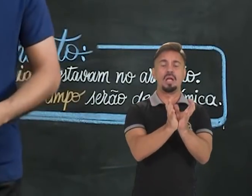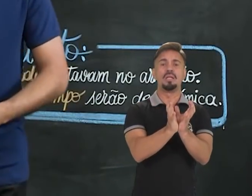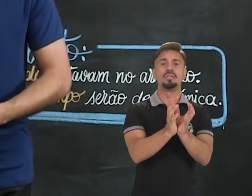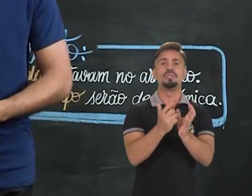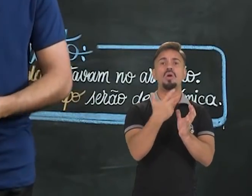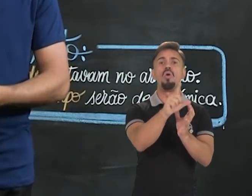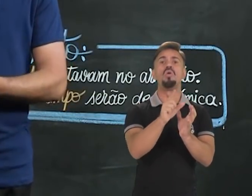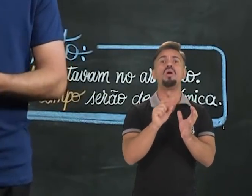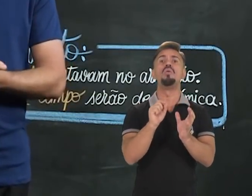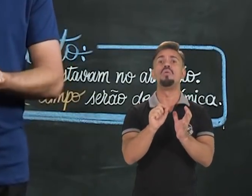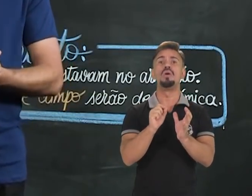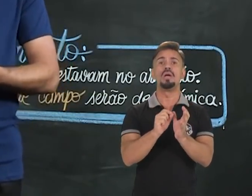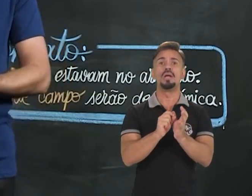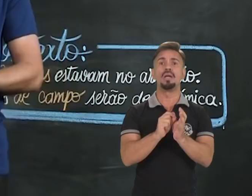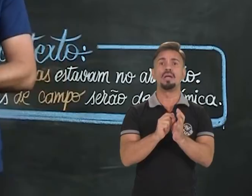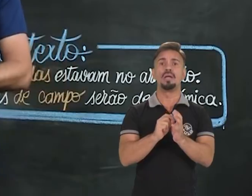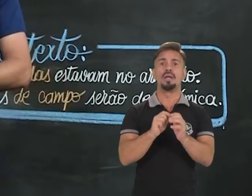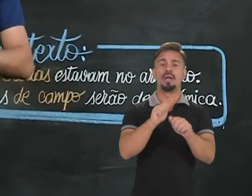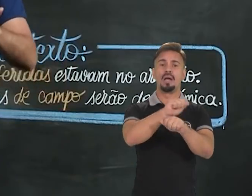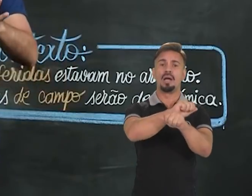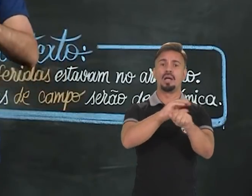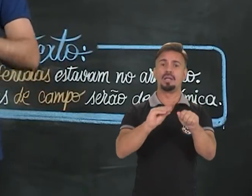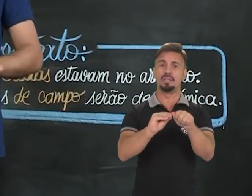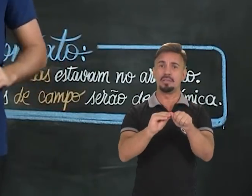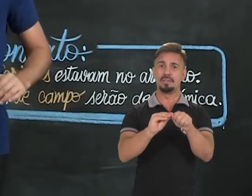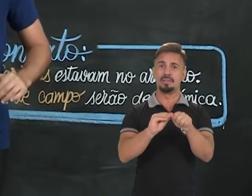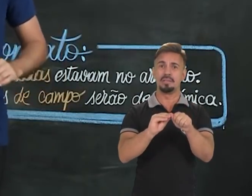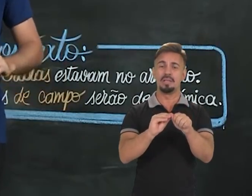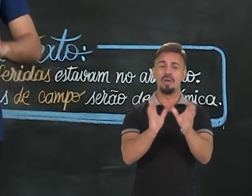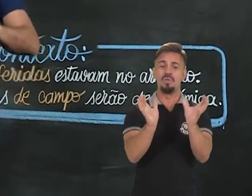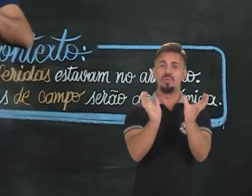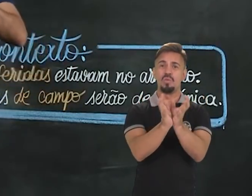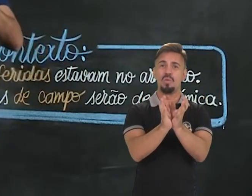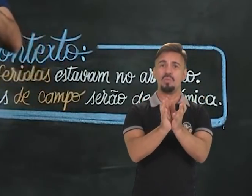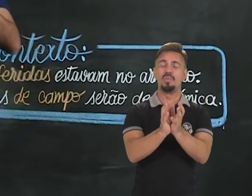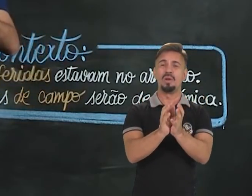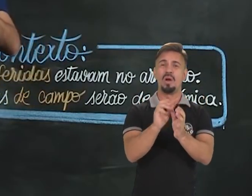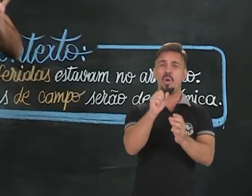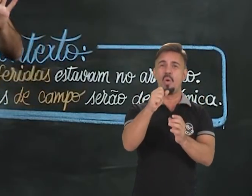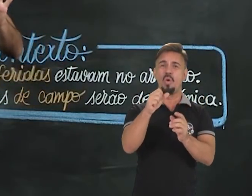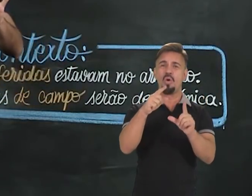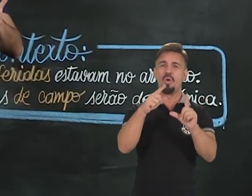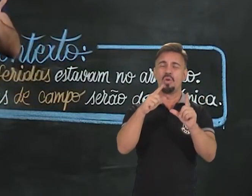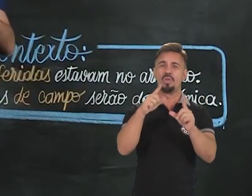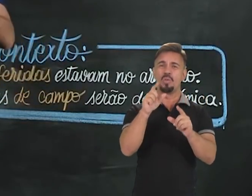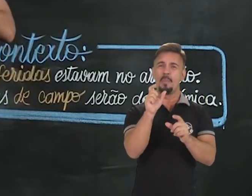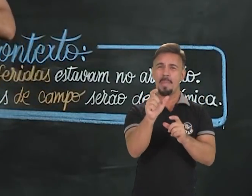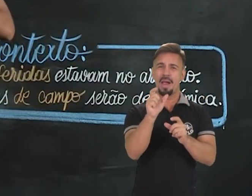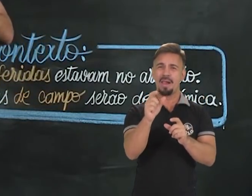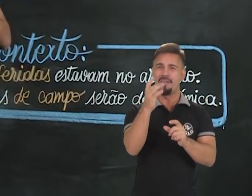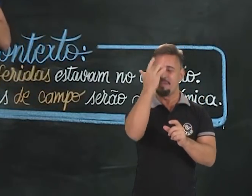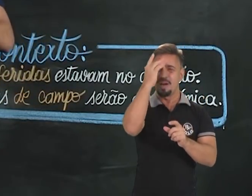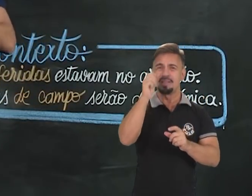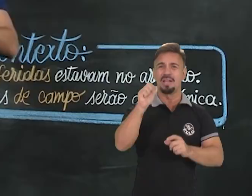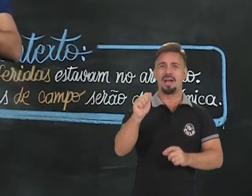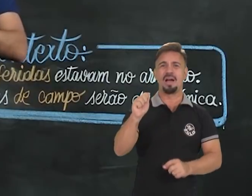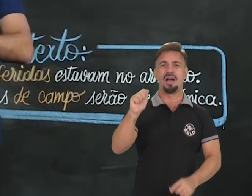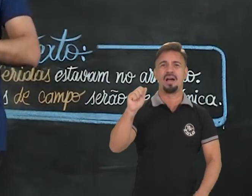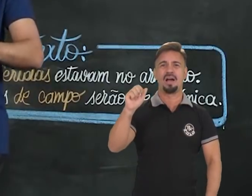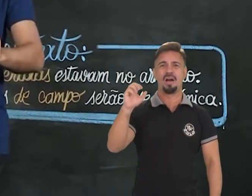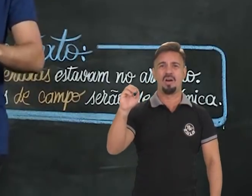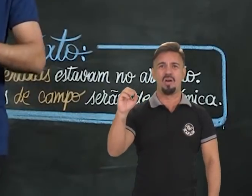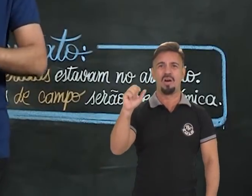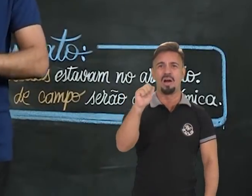usada nessa função de adjunto, é o artigo. O artigo é aquele grupo formado pelas aquelas 8 palavrinhas bem fáceis, né? As,